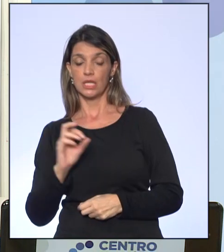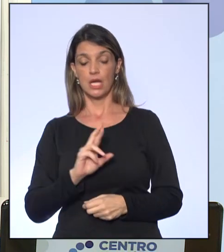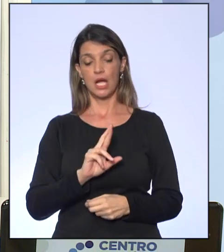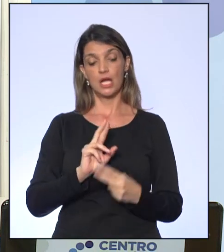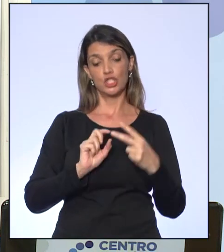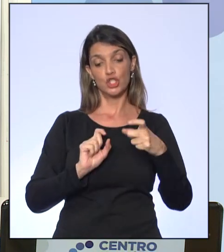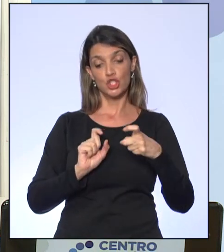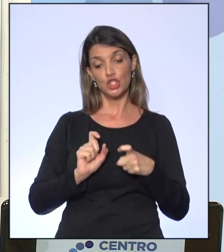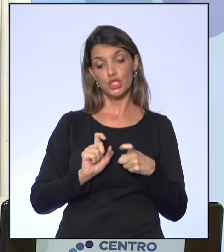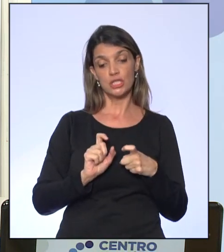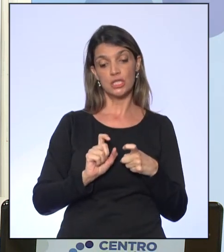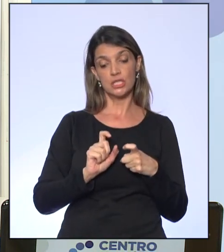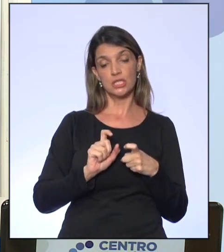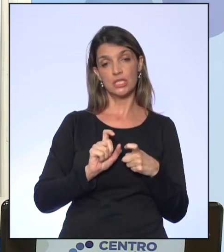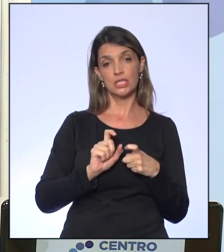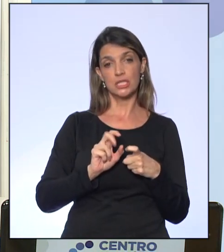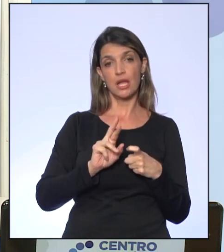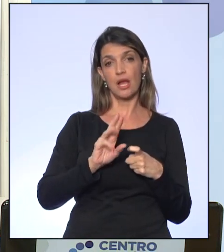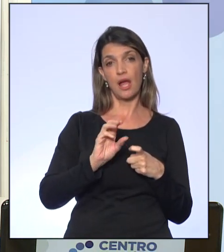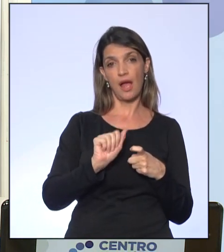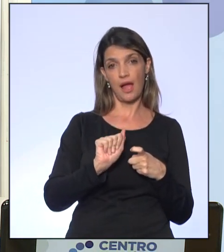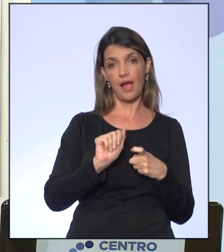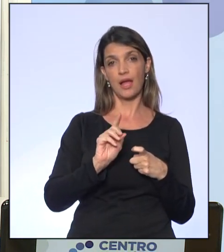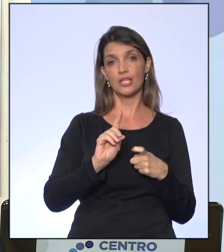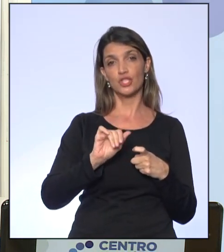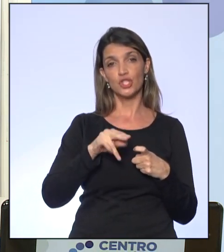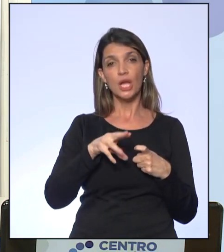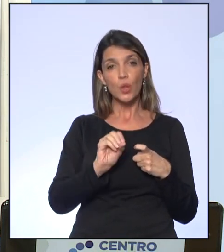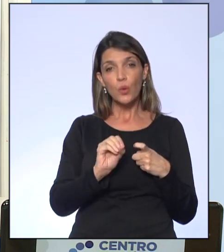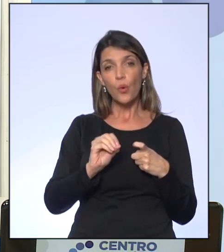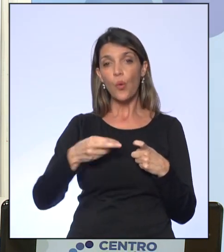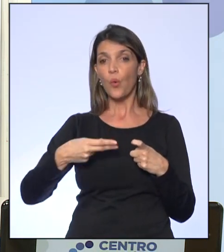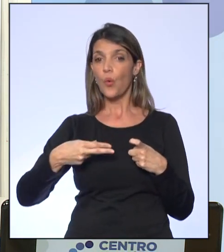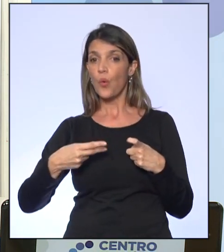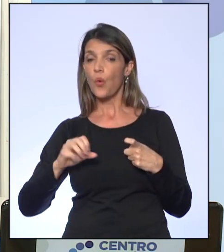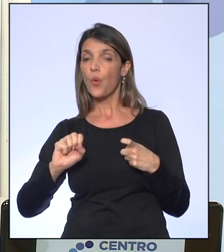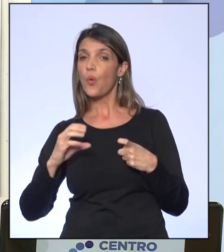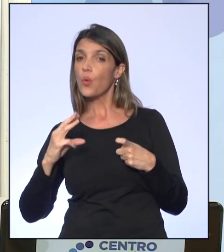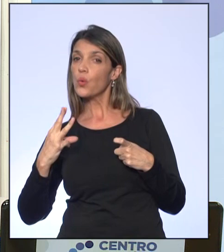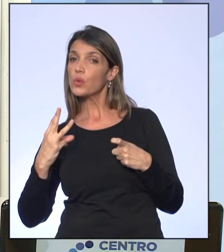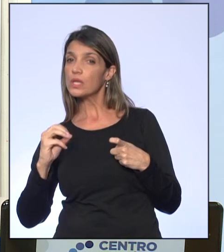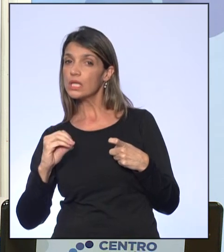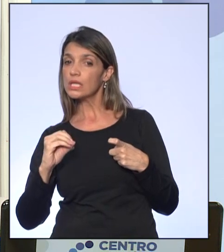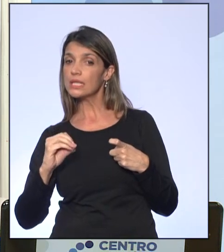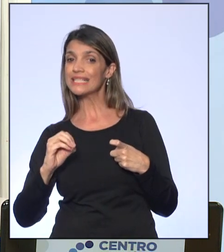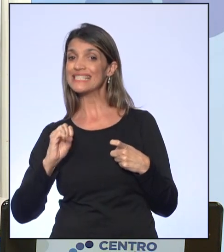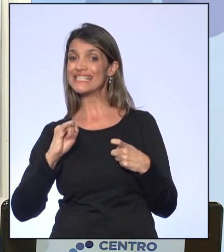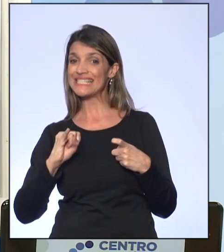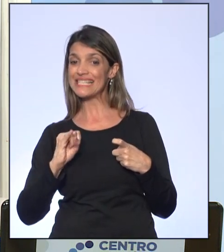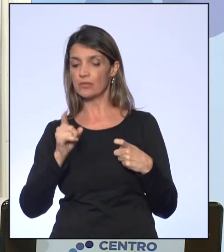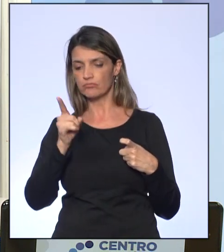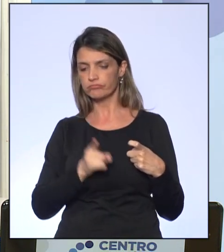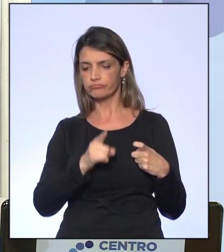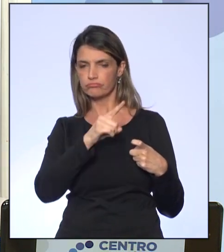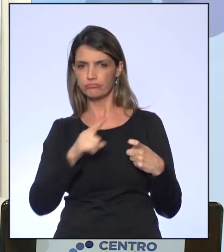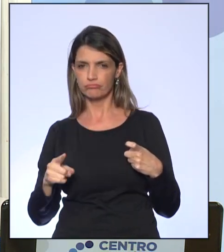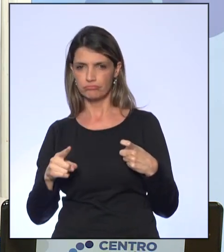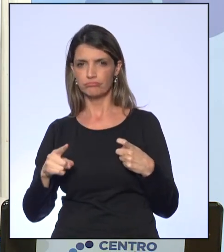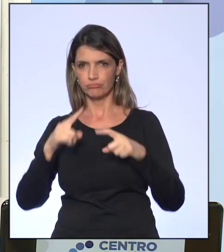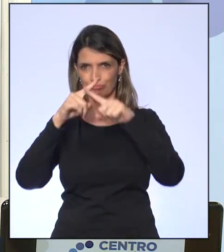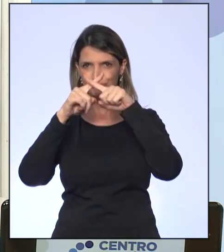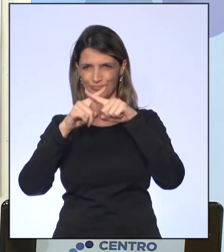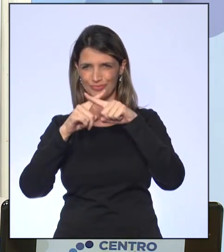Beleza? Prestem atenção. Toda vez que eu fazer uma multiplicação em cruz, aqui, vocês